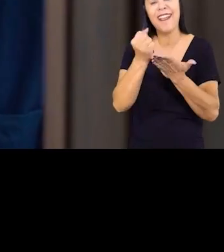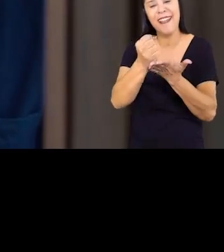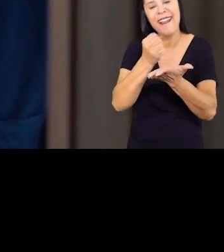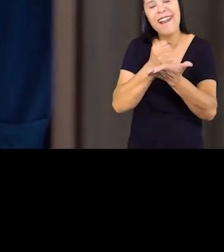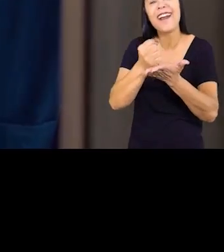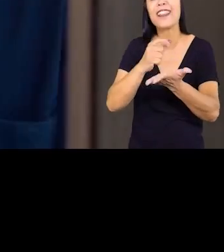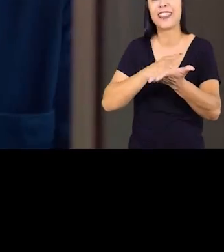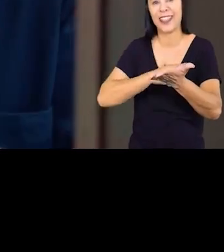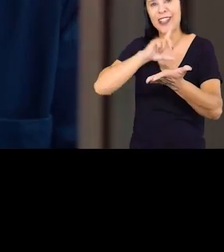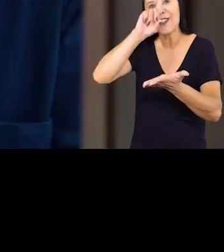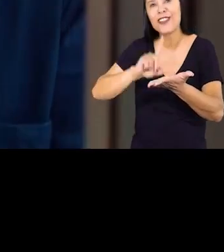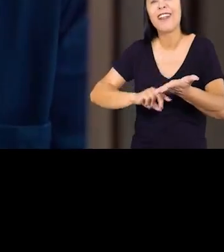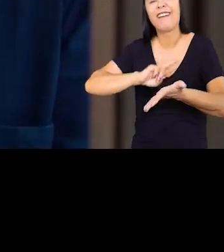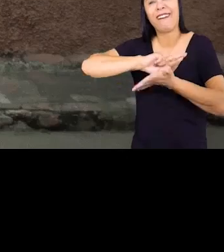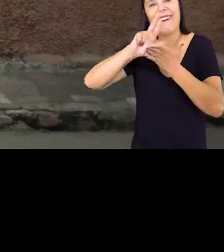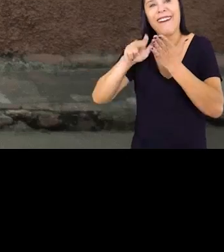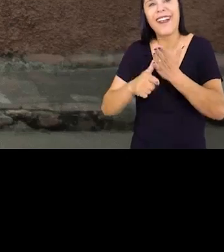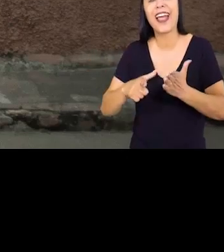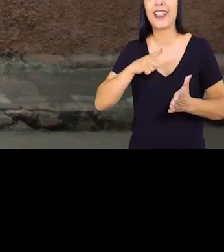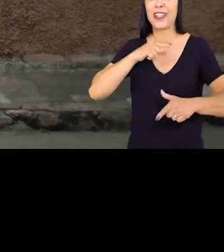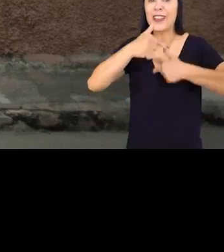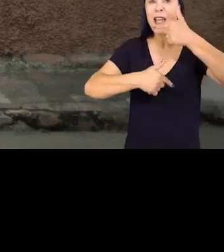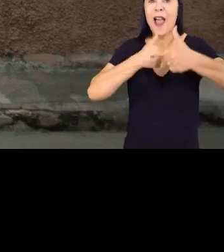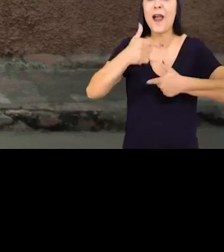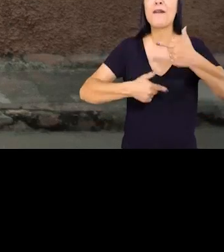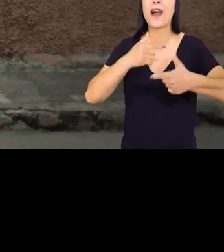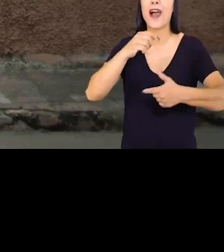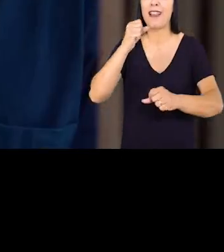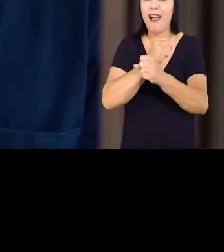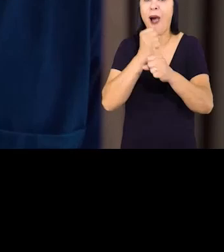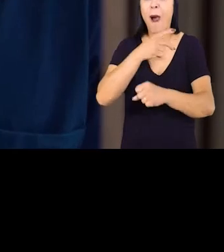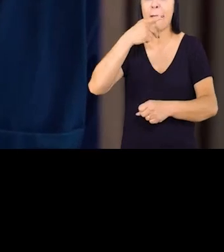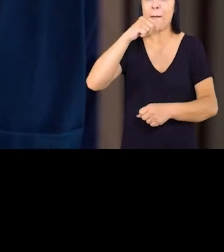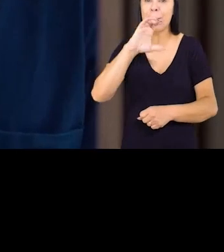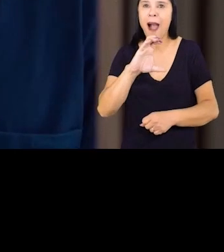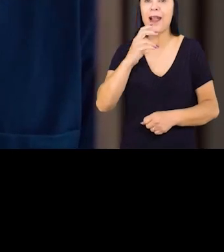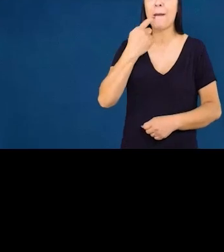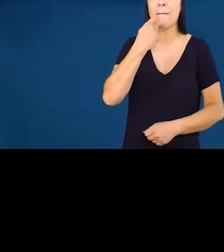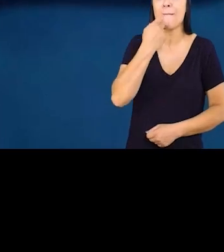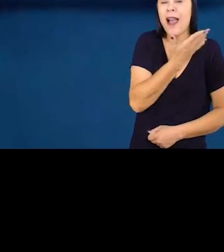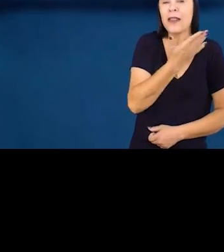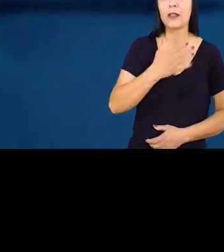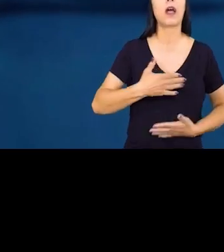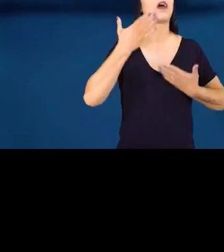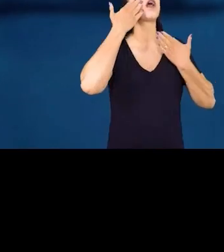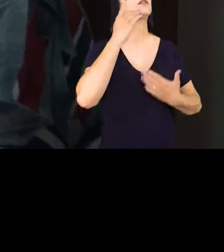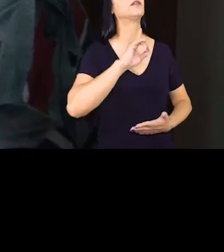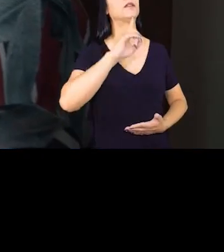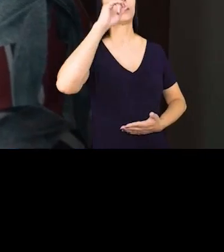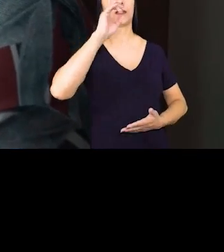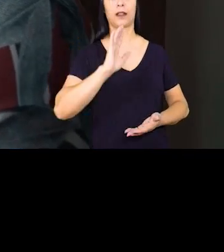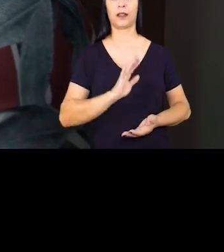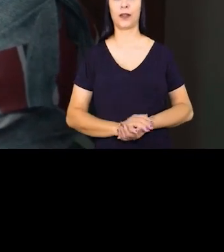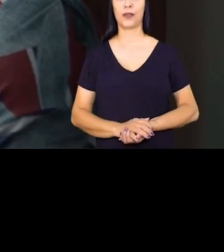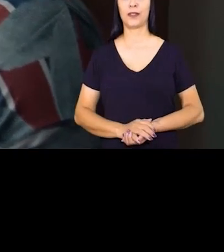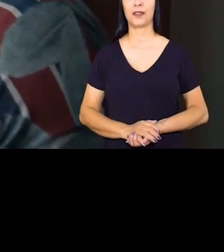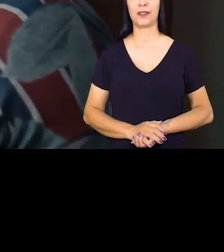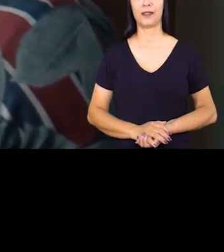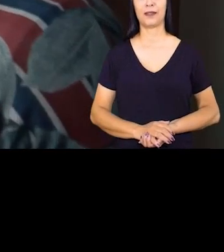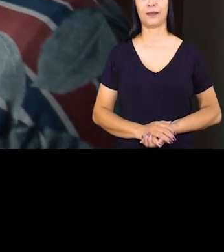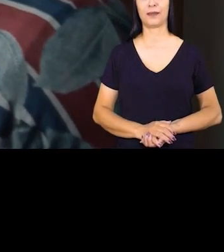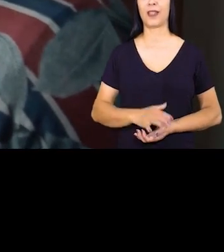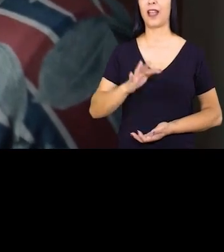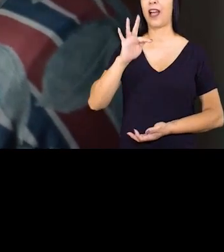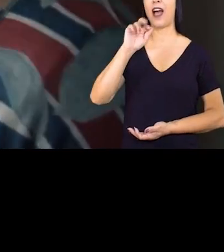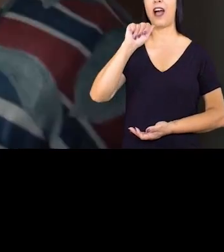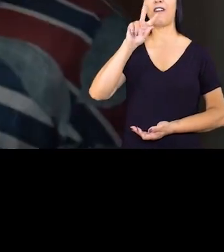emprego. Registrado e tudo. Tô trabalhando na obra do parque aqui pertinho. Graça alcançada,